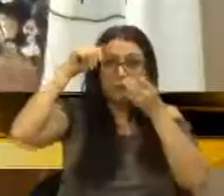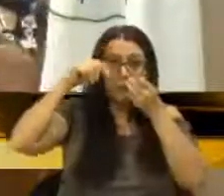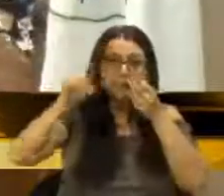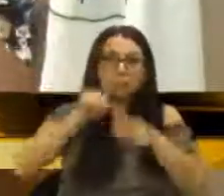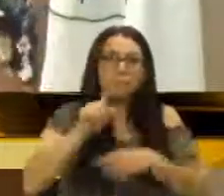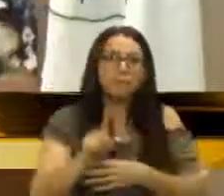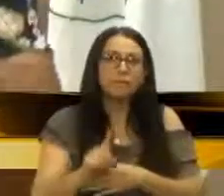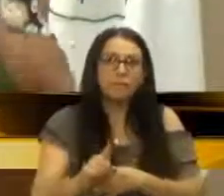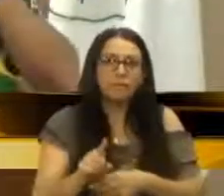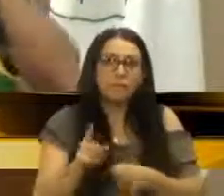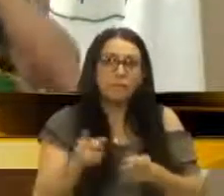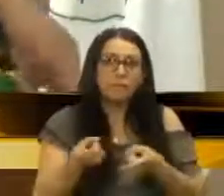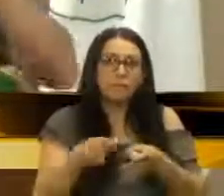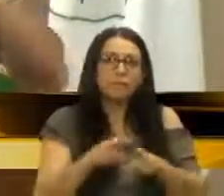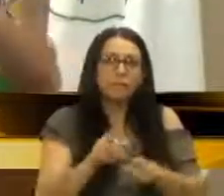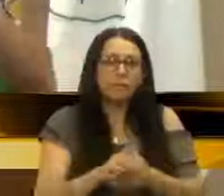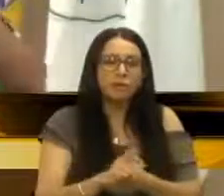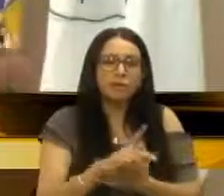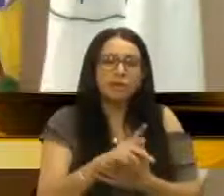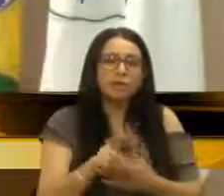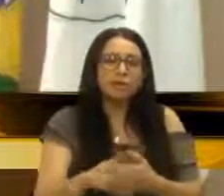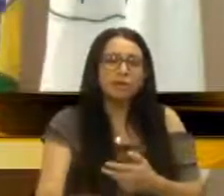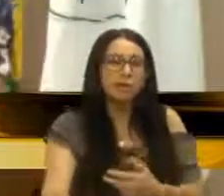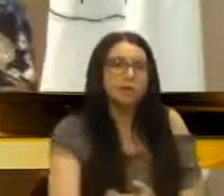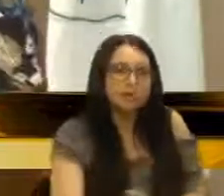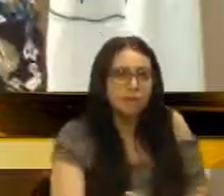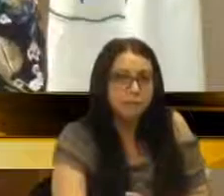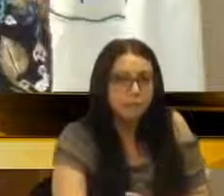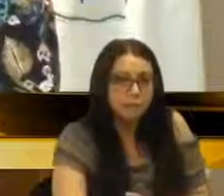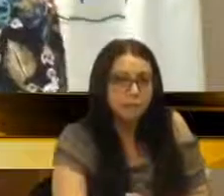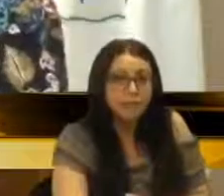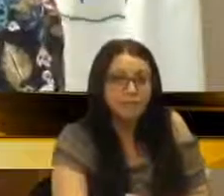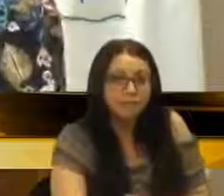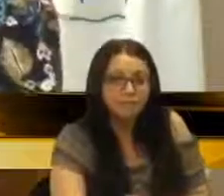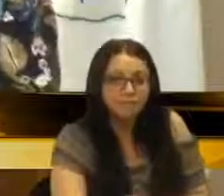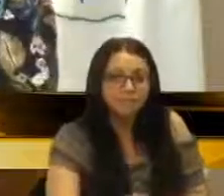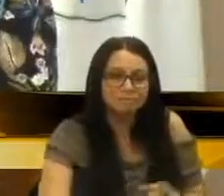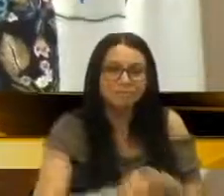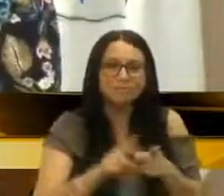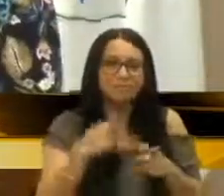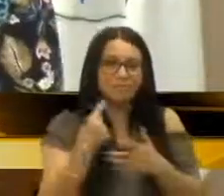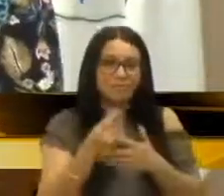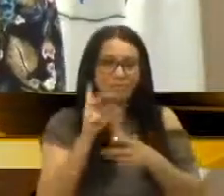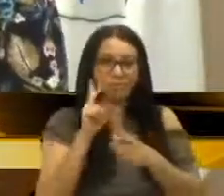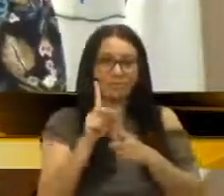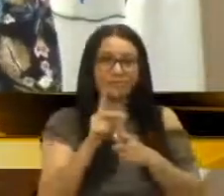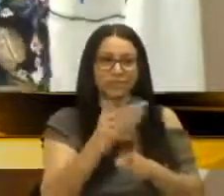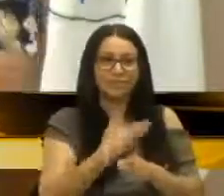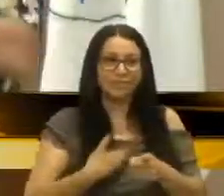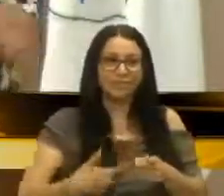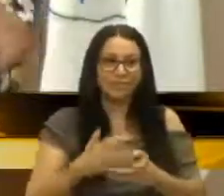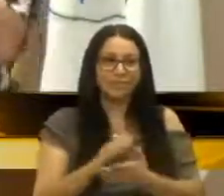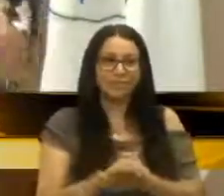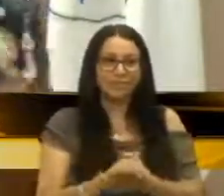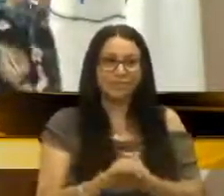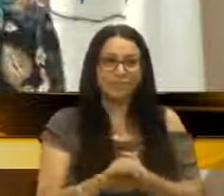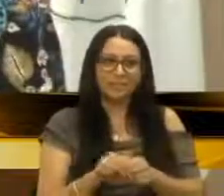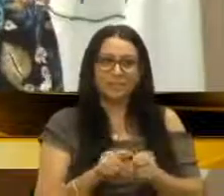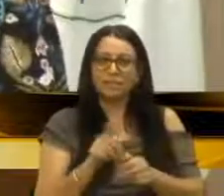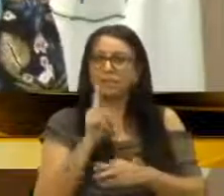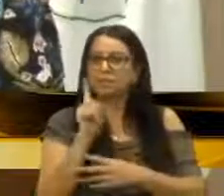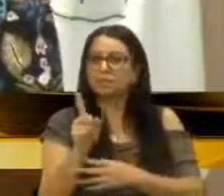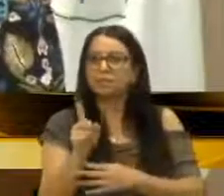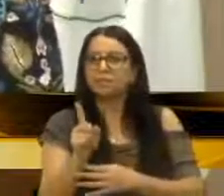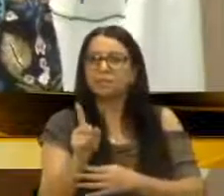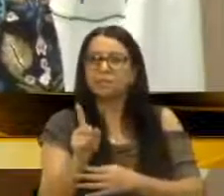parcerias com verbas federais e desenvolver junto do nosso governador pelo qual ainda votou nele também